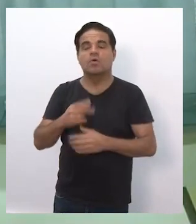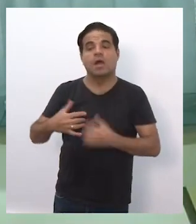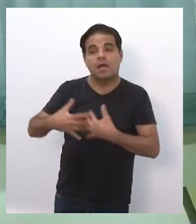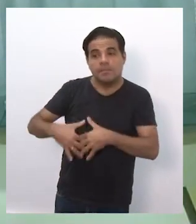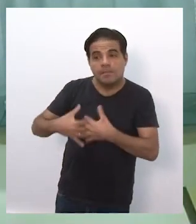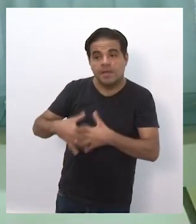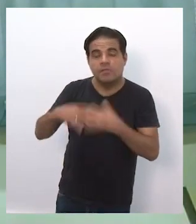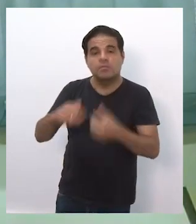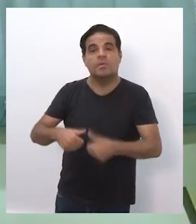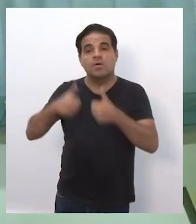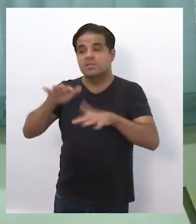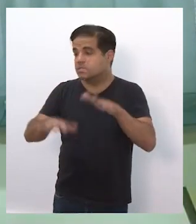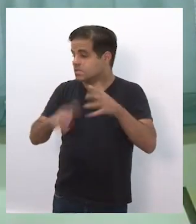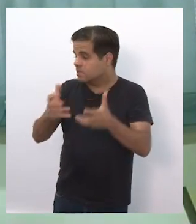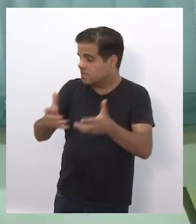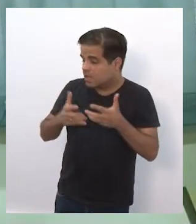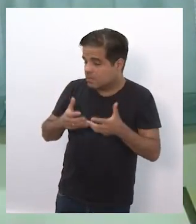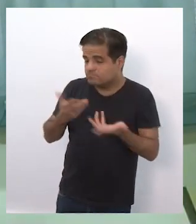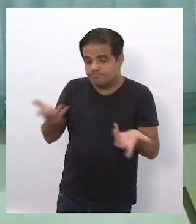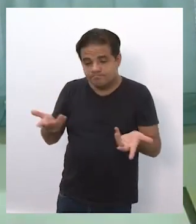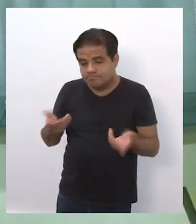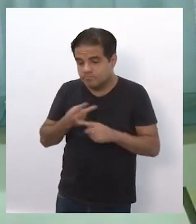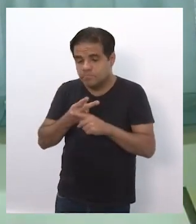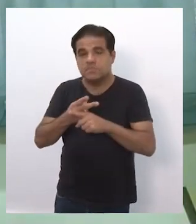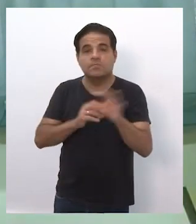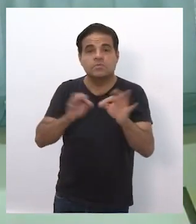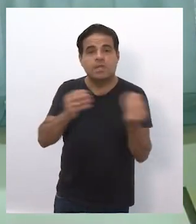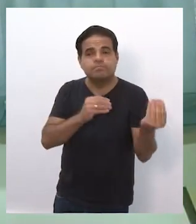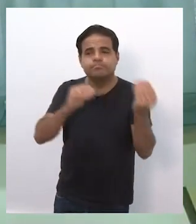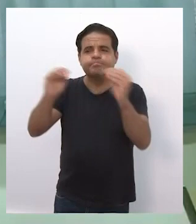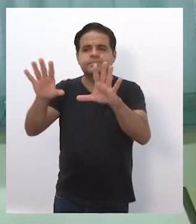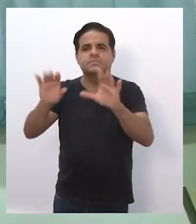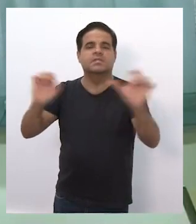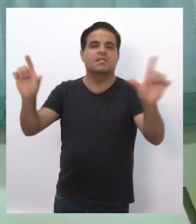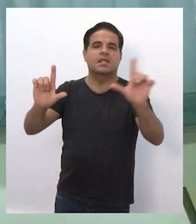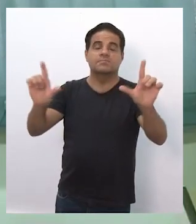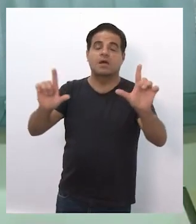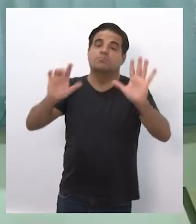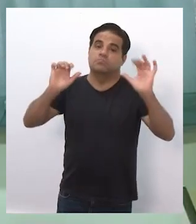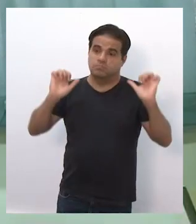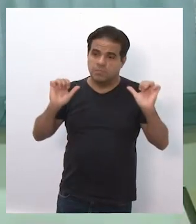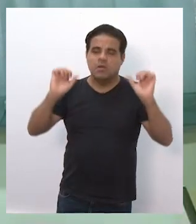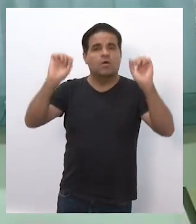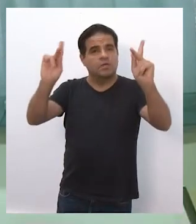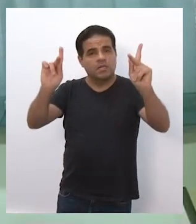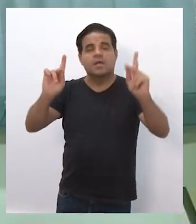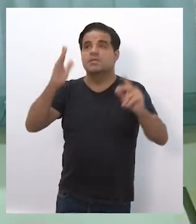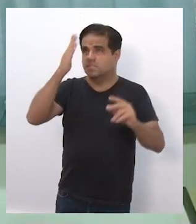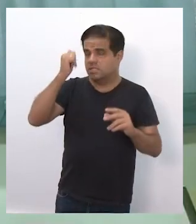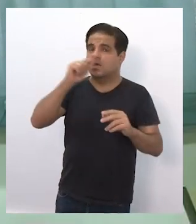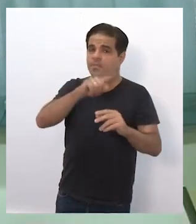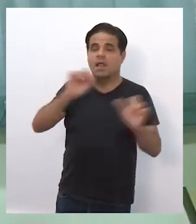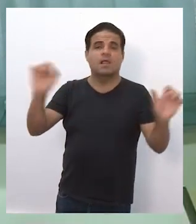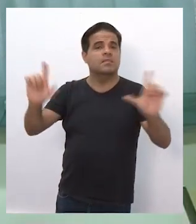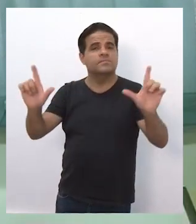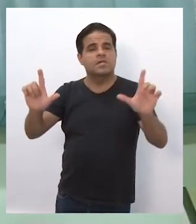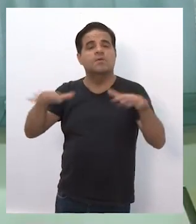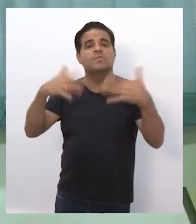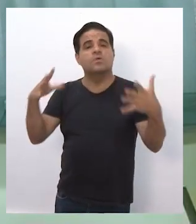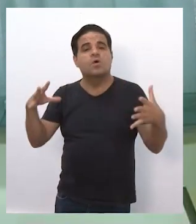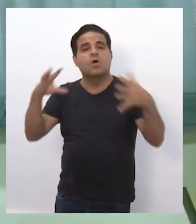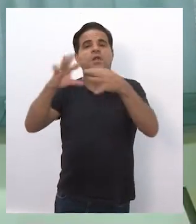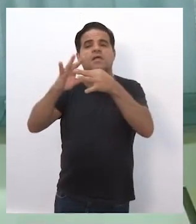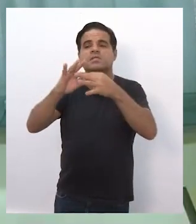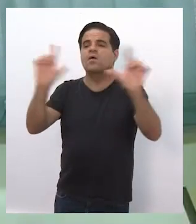eu quero pegar esse computador para poder projetar na televisão. Ok, já sei que é na televisão. Agora, qual é a conexão